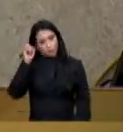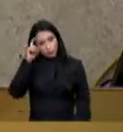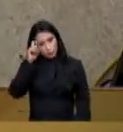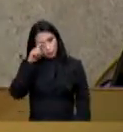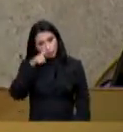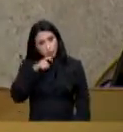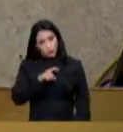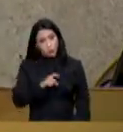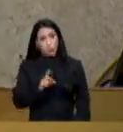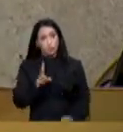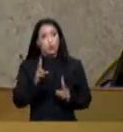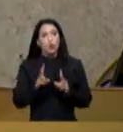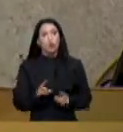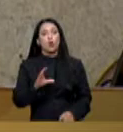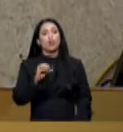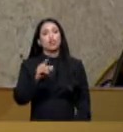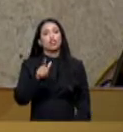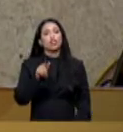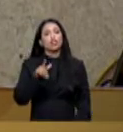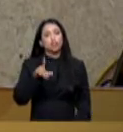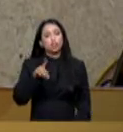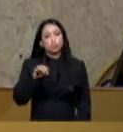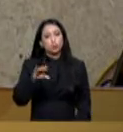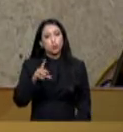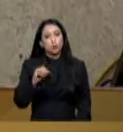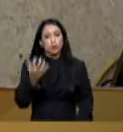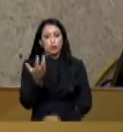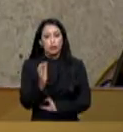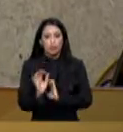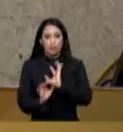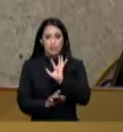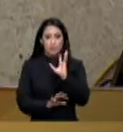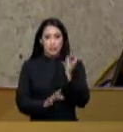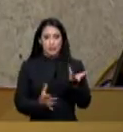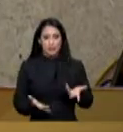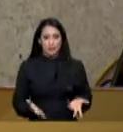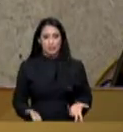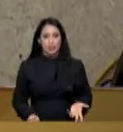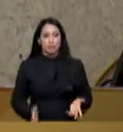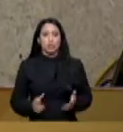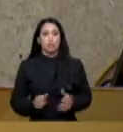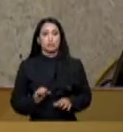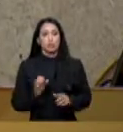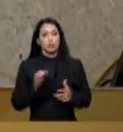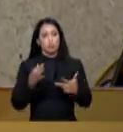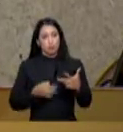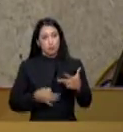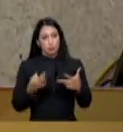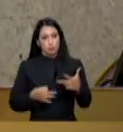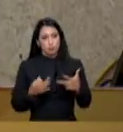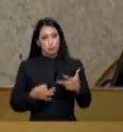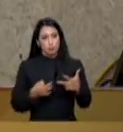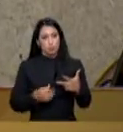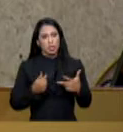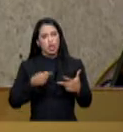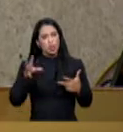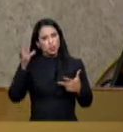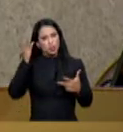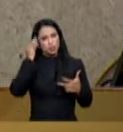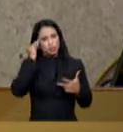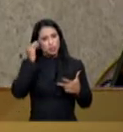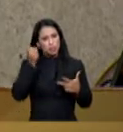Código Florestal, exatamente pela falta de capacidade institucional do Poder Judiciário, eu entendi de fazer